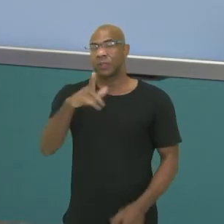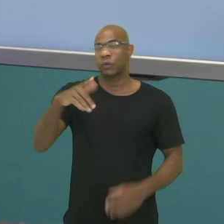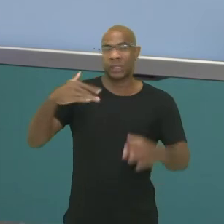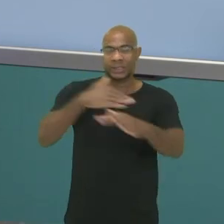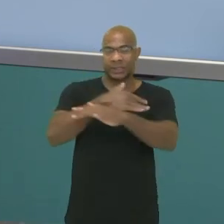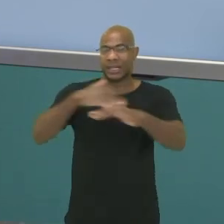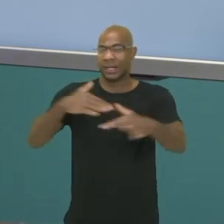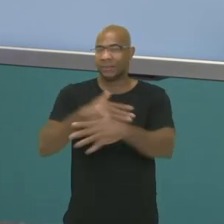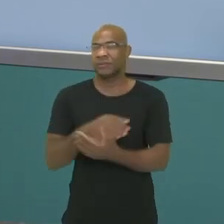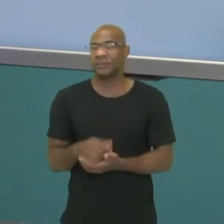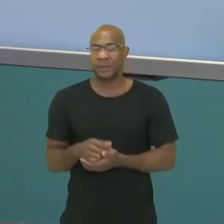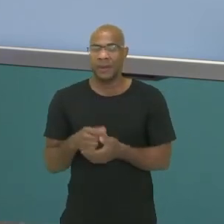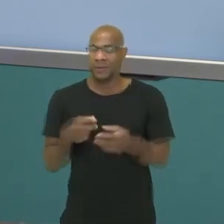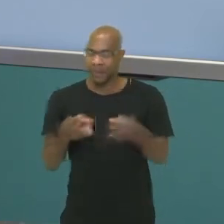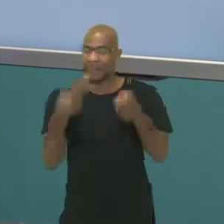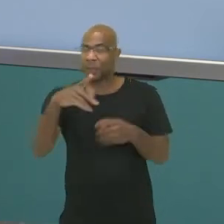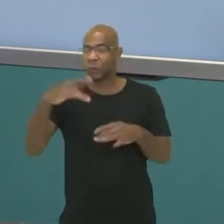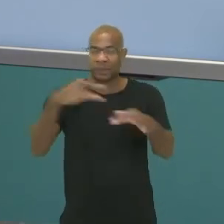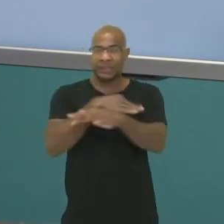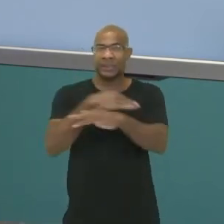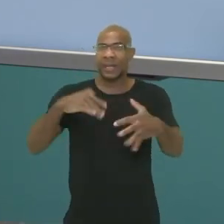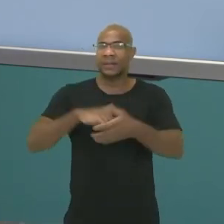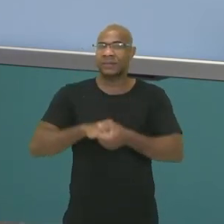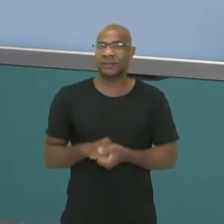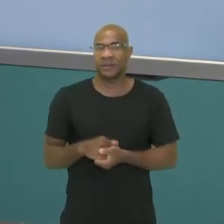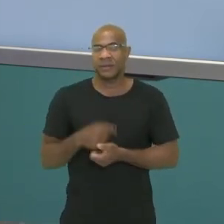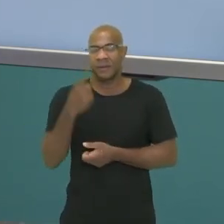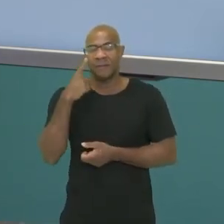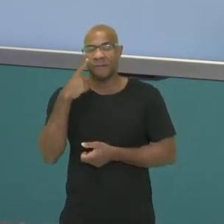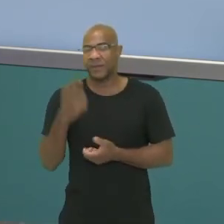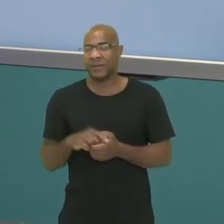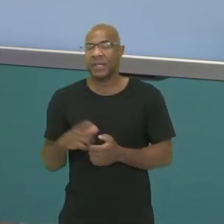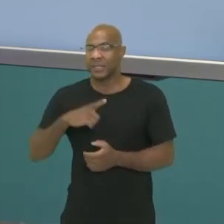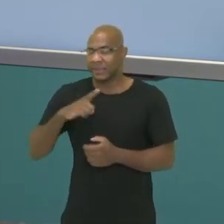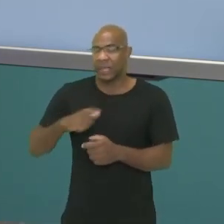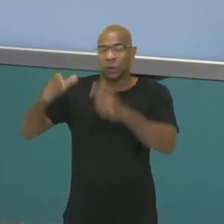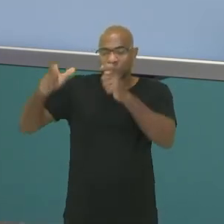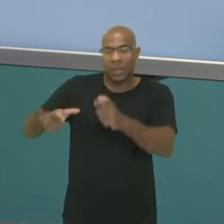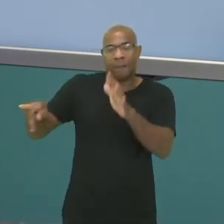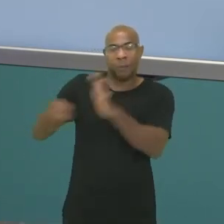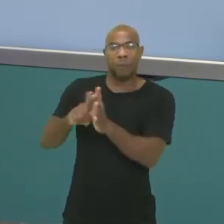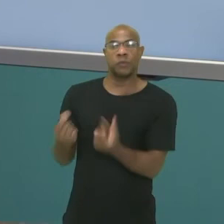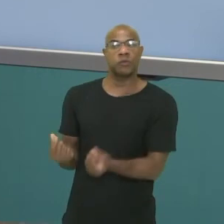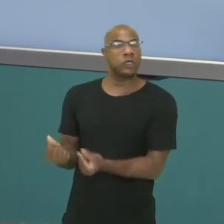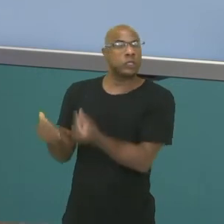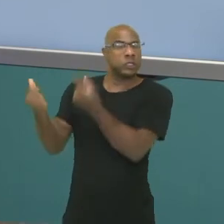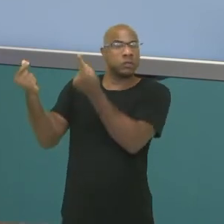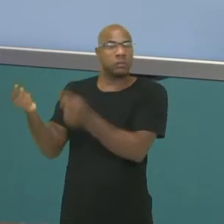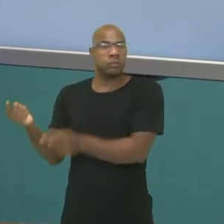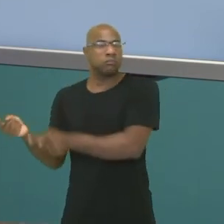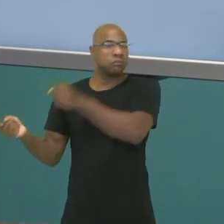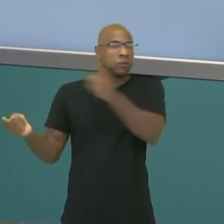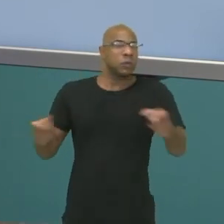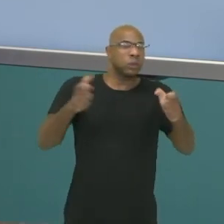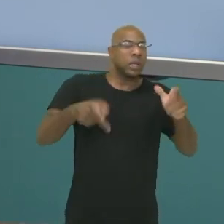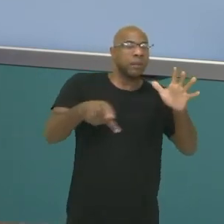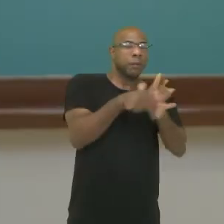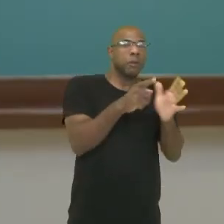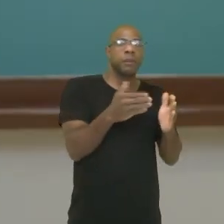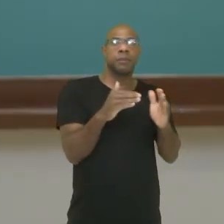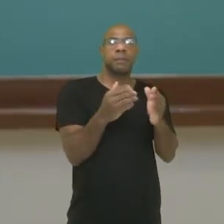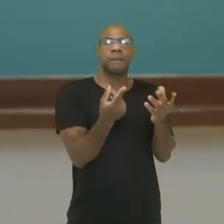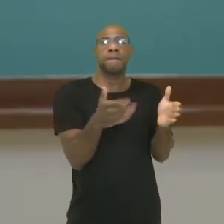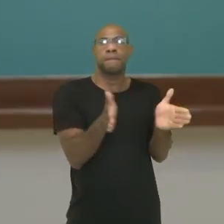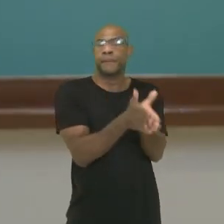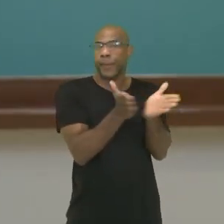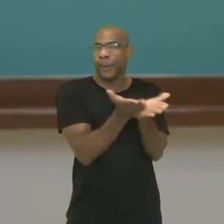as realidades, veja os entornos, né, para você ver também como a questão da arquitetura também é uma questão interessante para algum tipo de violências simbólicas.